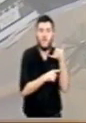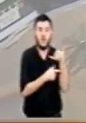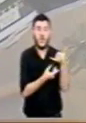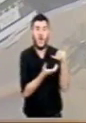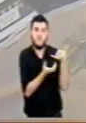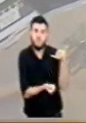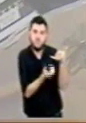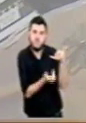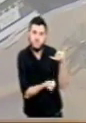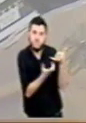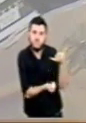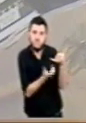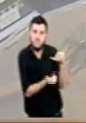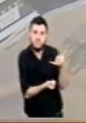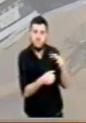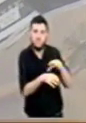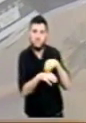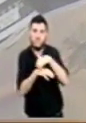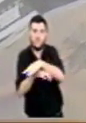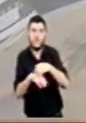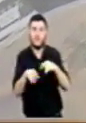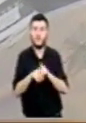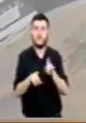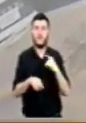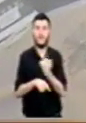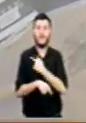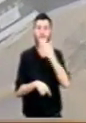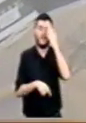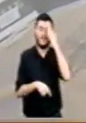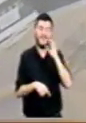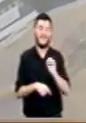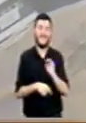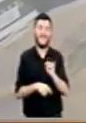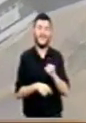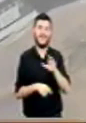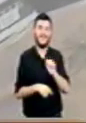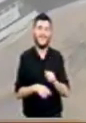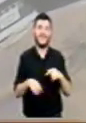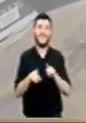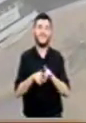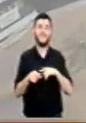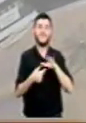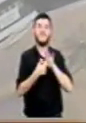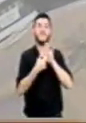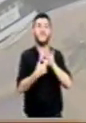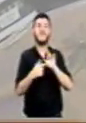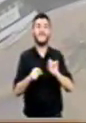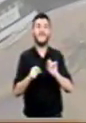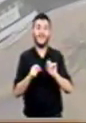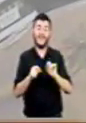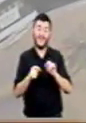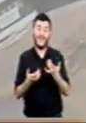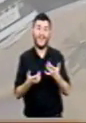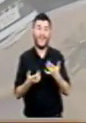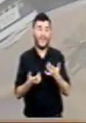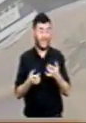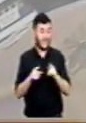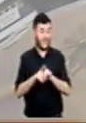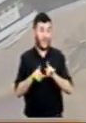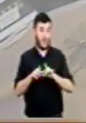das forças persecutórias, há a possibilidade que tais condutas tivessem como finalidade